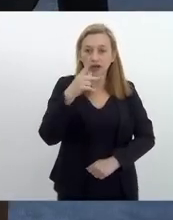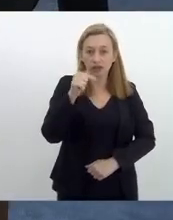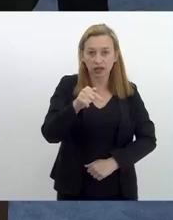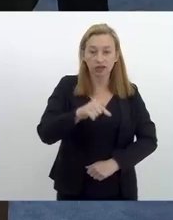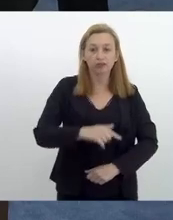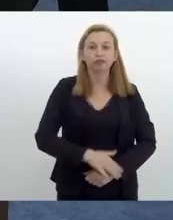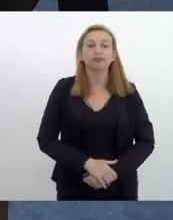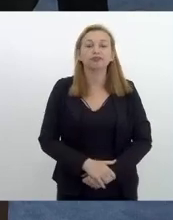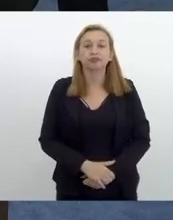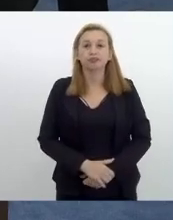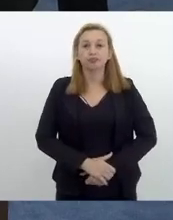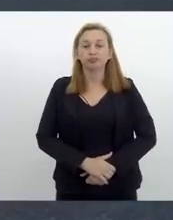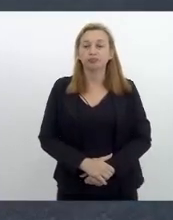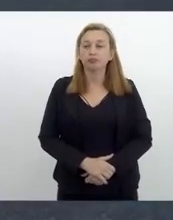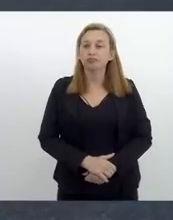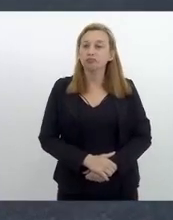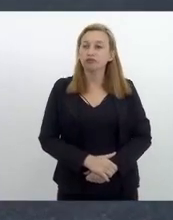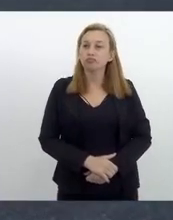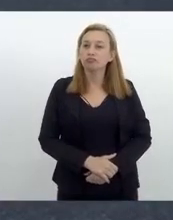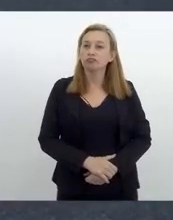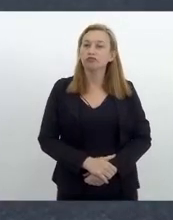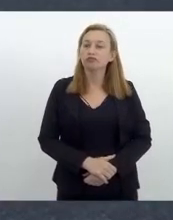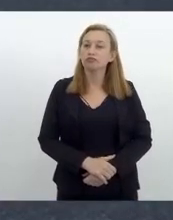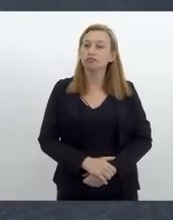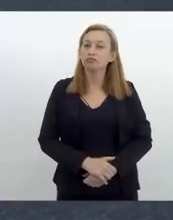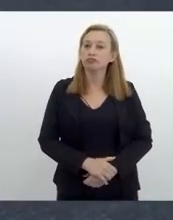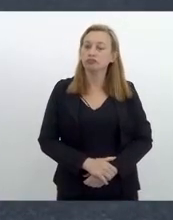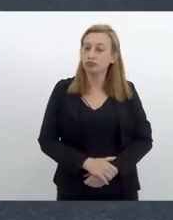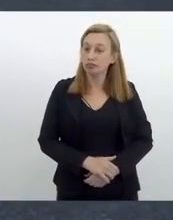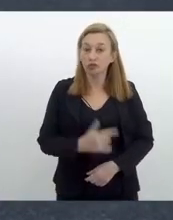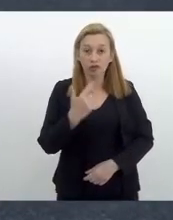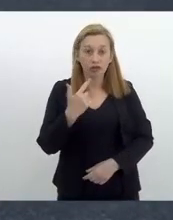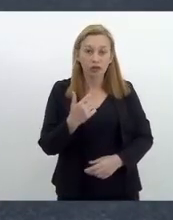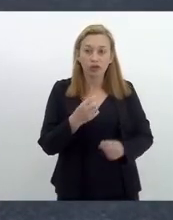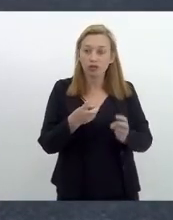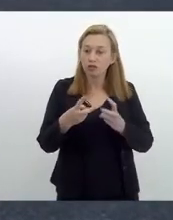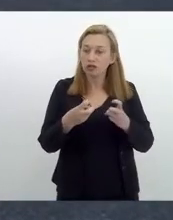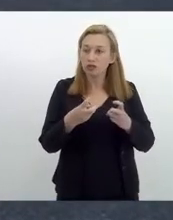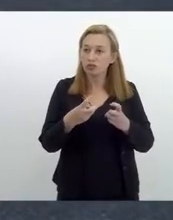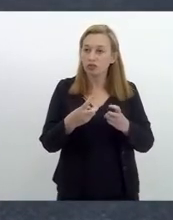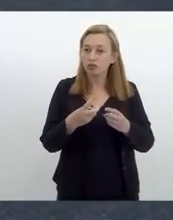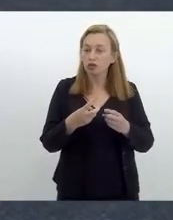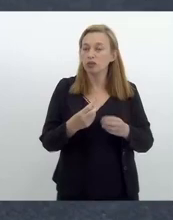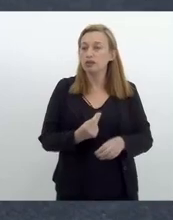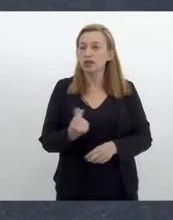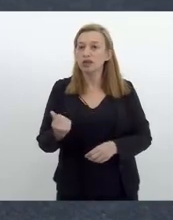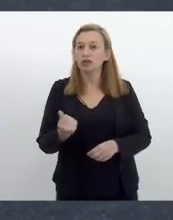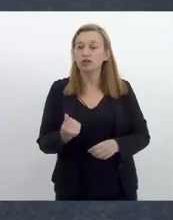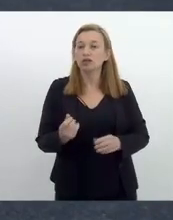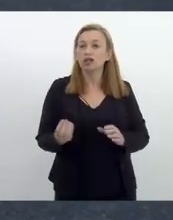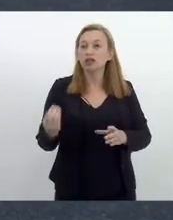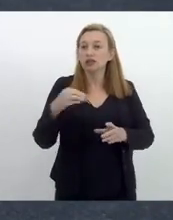e se estudou uma saída. É colocar na emenda constitucional